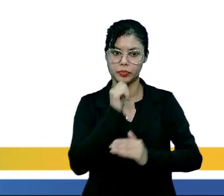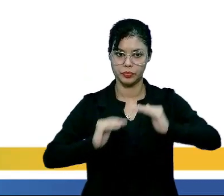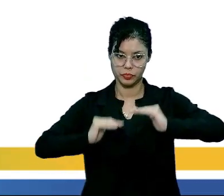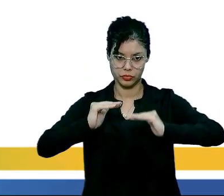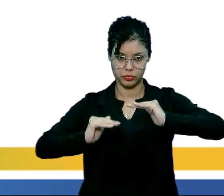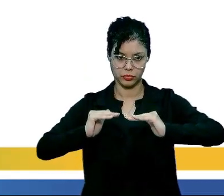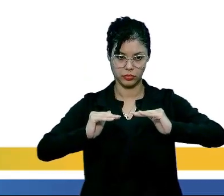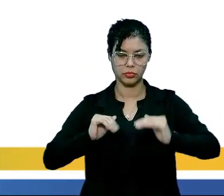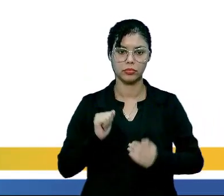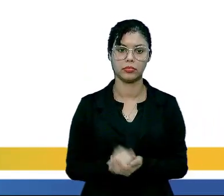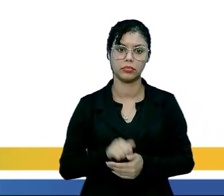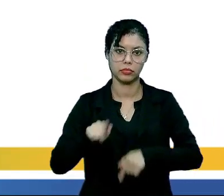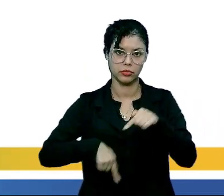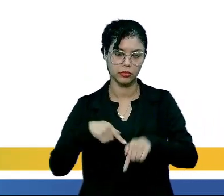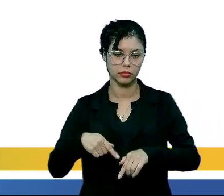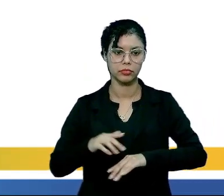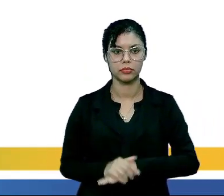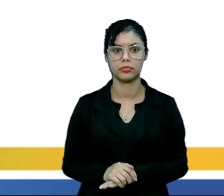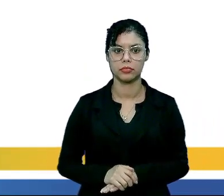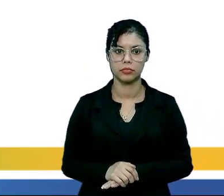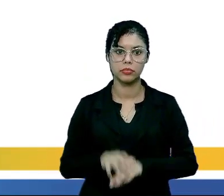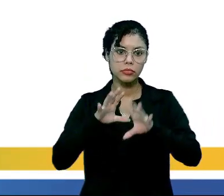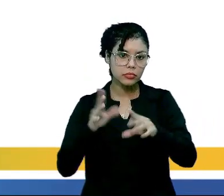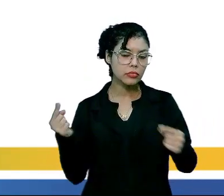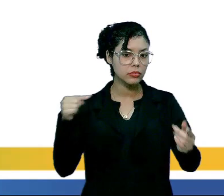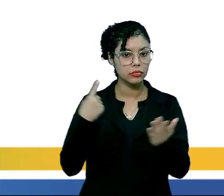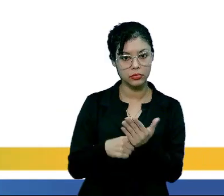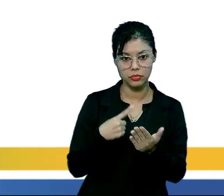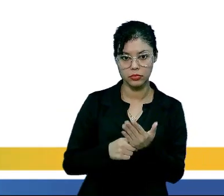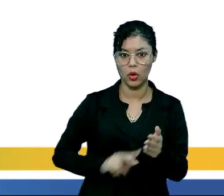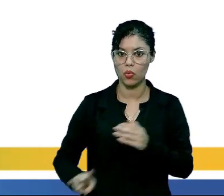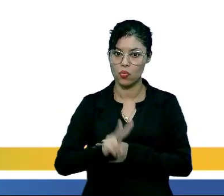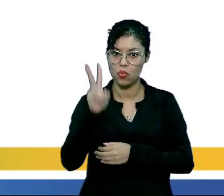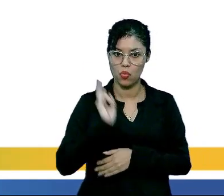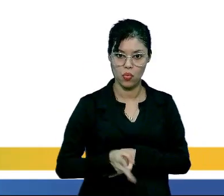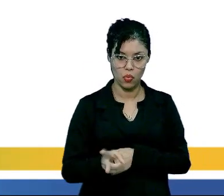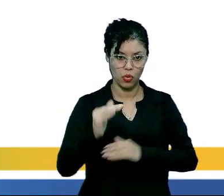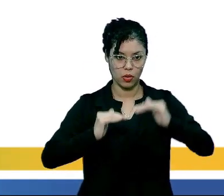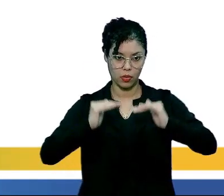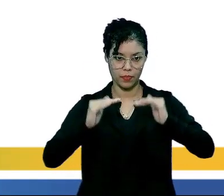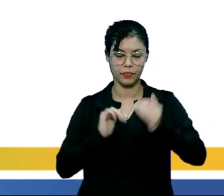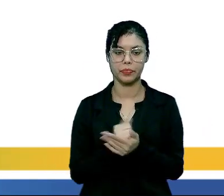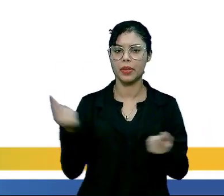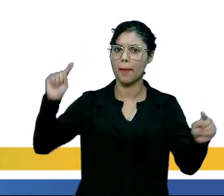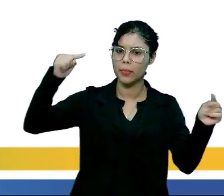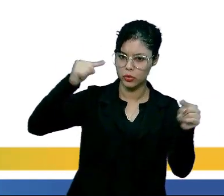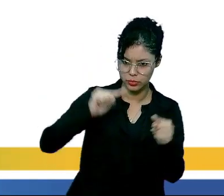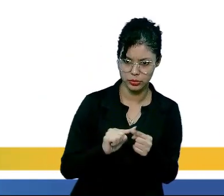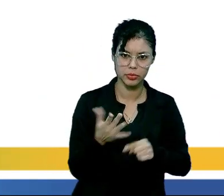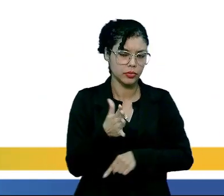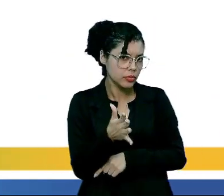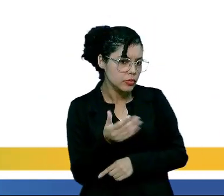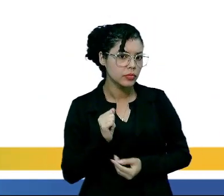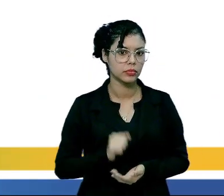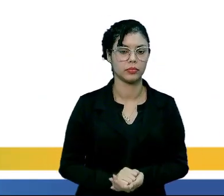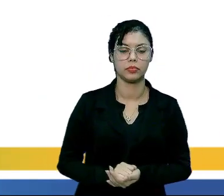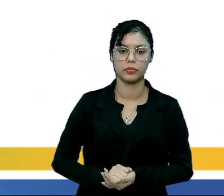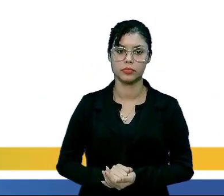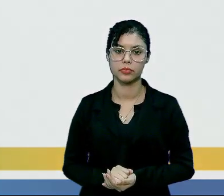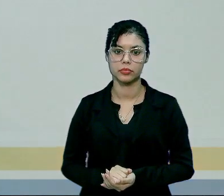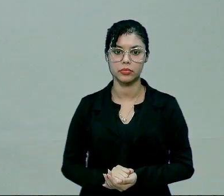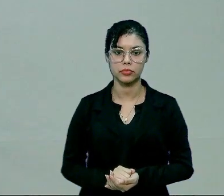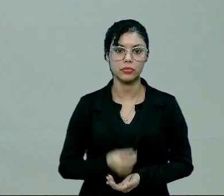gasosos, e que foi atingido o equilíbrio químico. Nessas condições, o valor da constante de equilíbrio da reação é aproximadamente